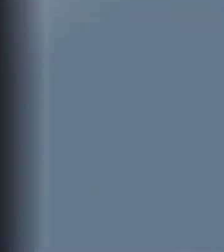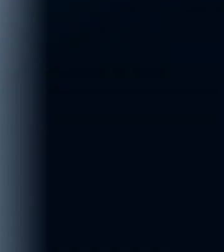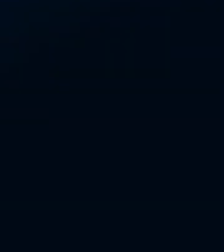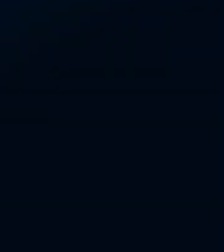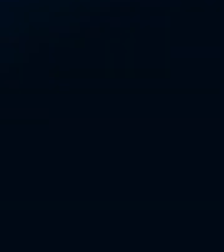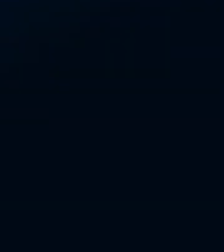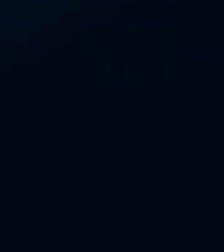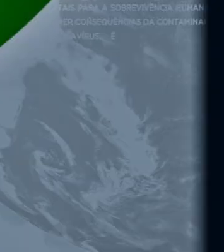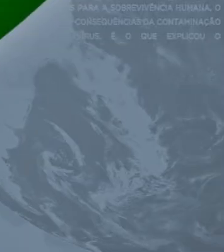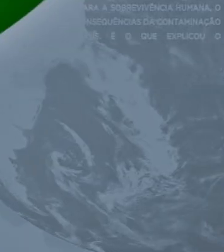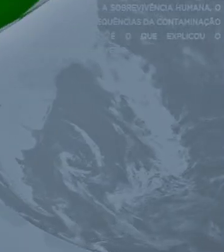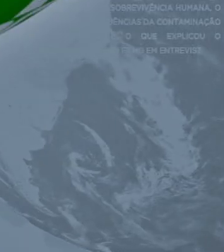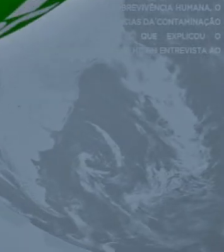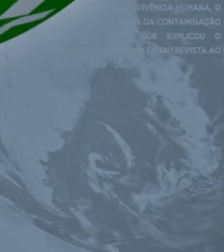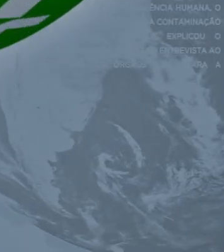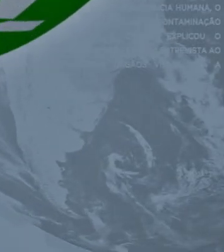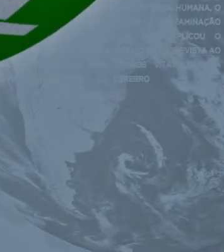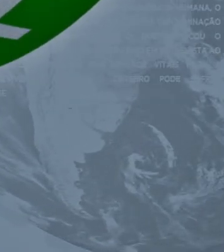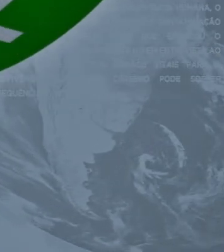Música